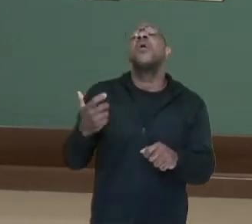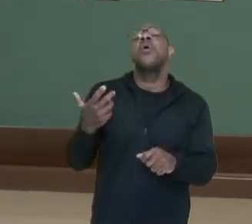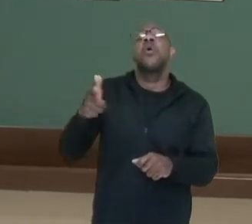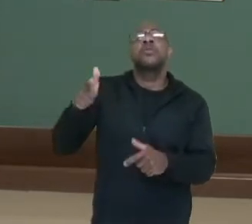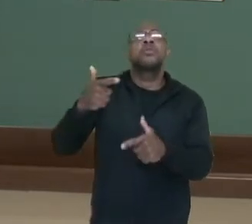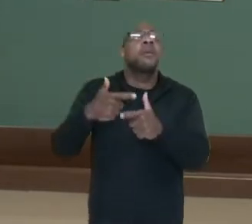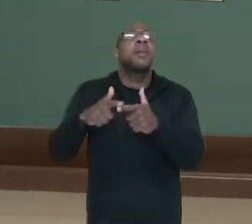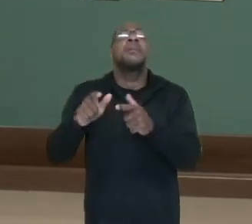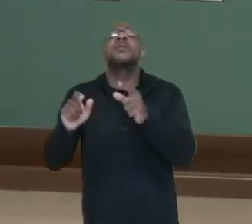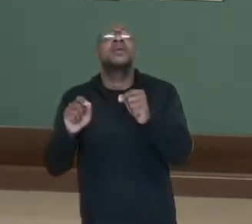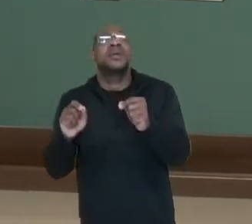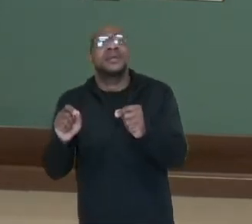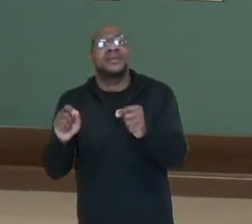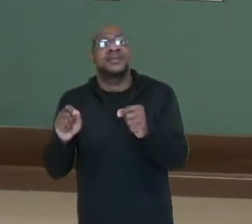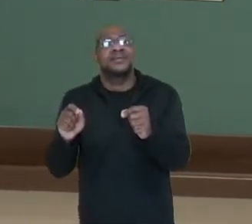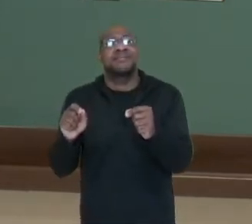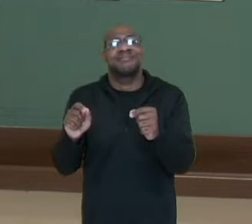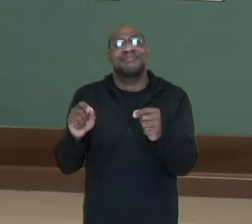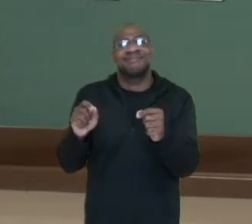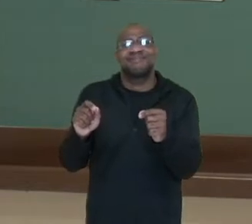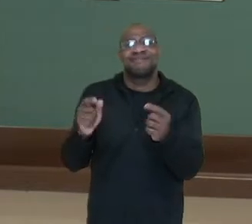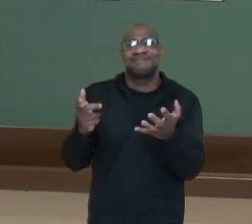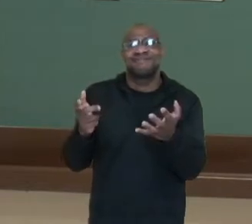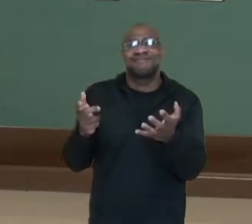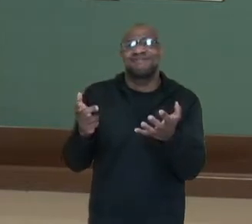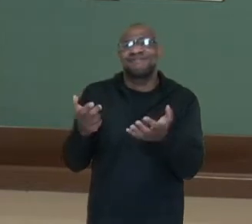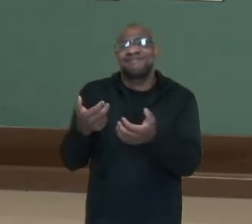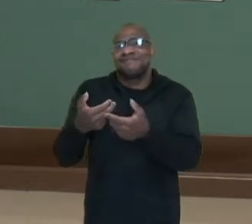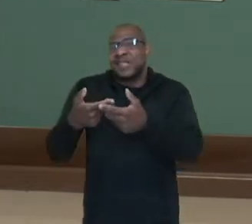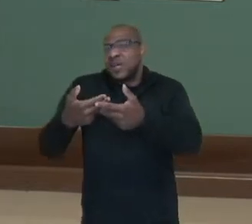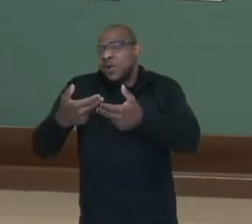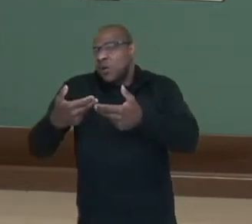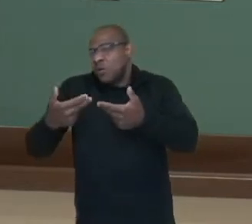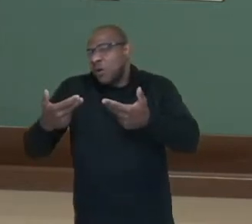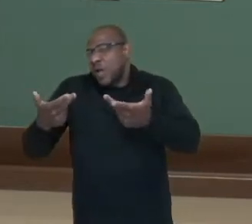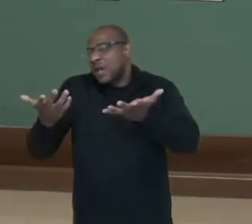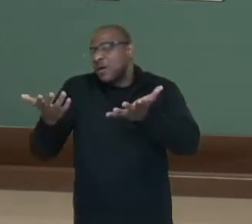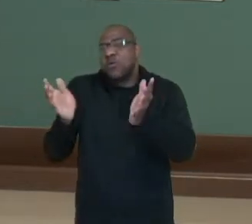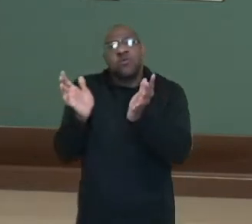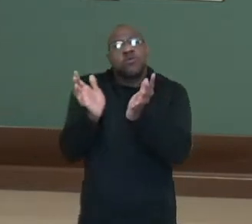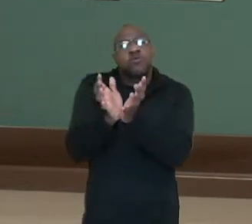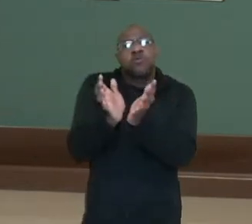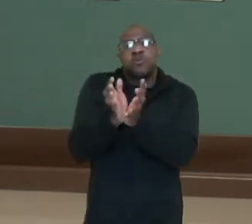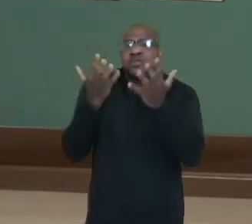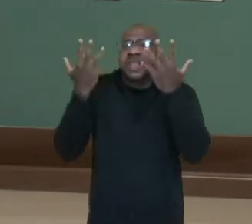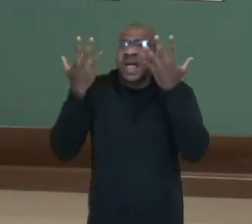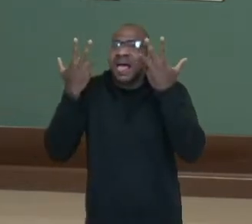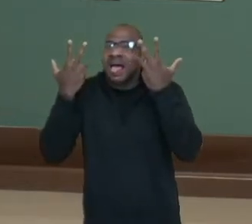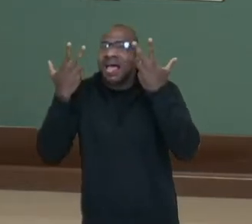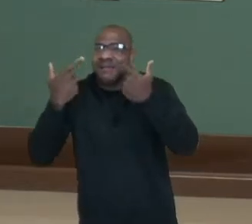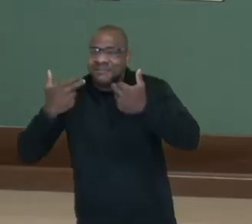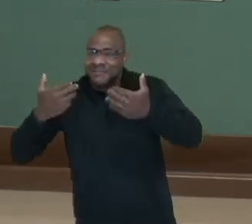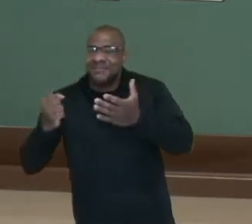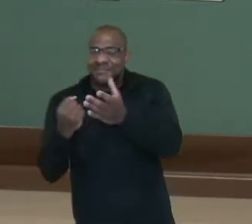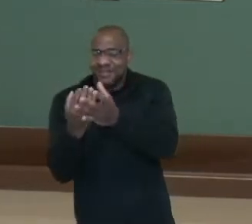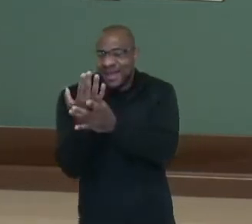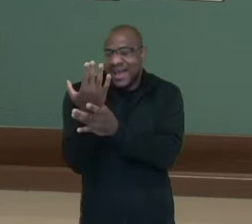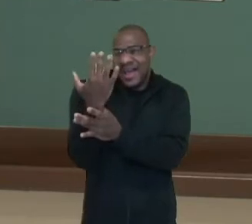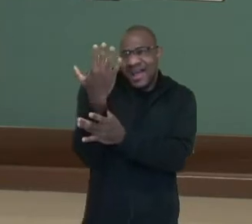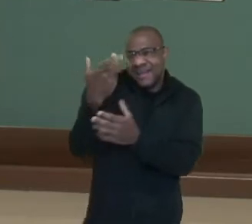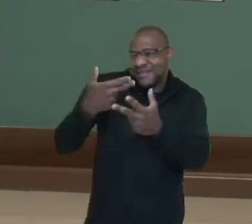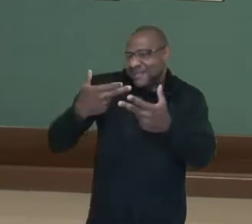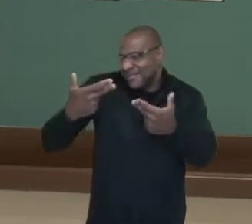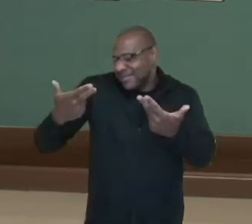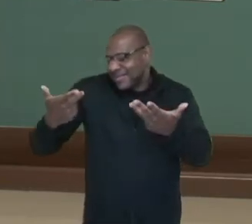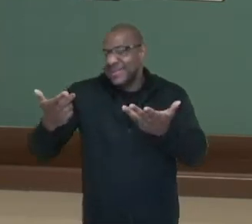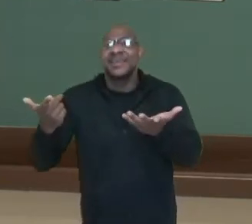né? Espécies, né, que são típicas daquele lugar vão perder o seu habitat, vão ter que sofrer para